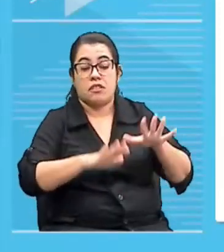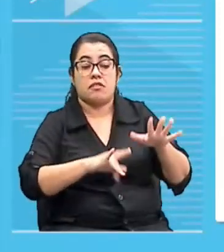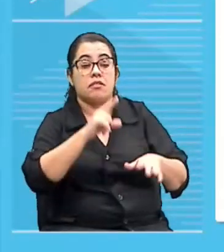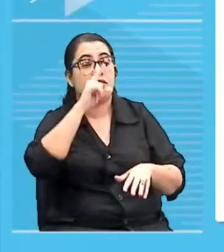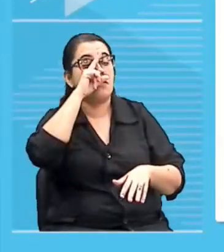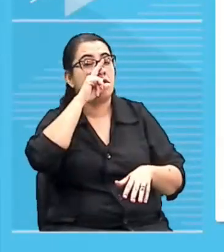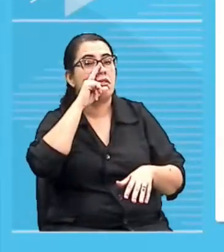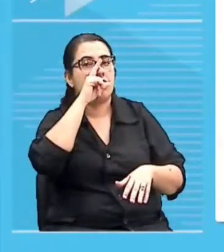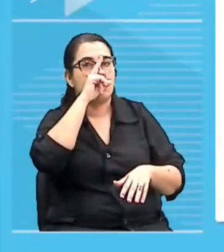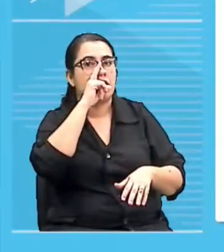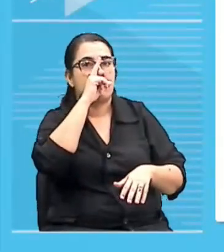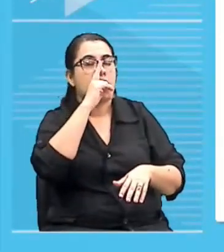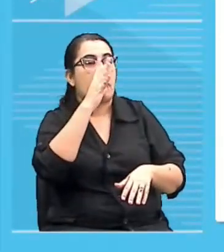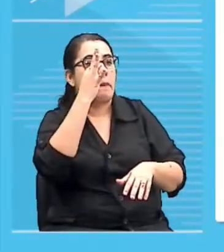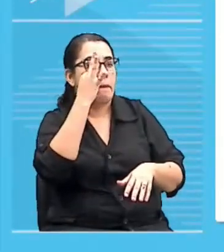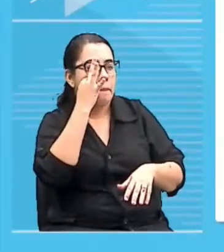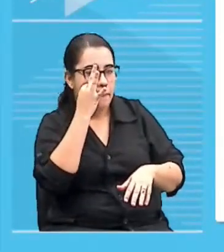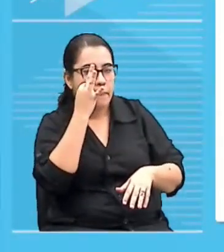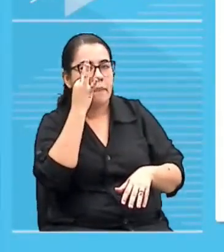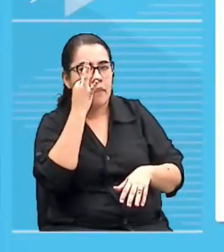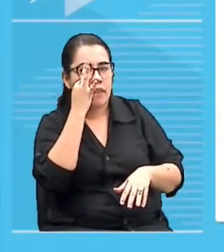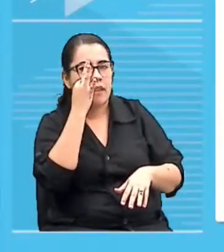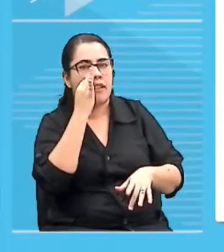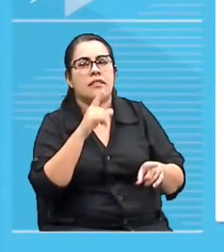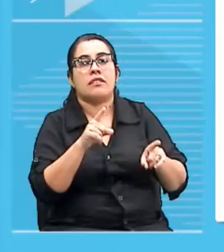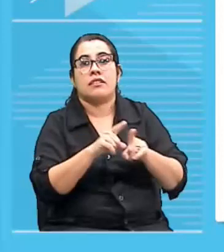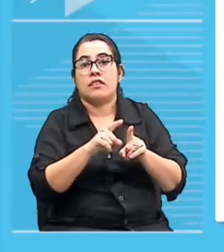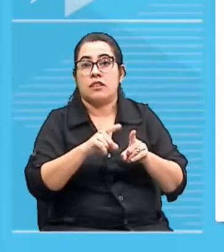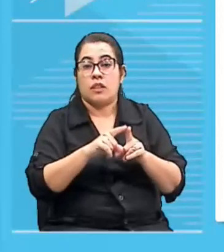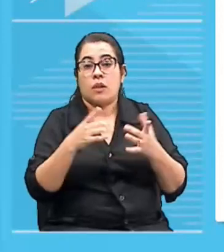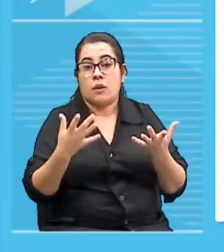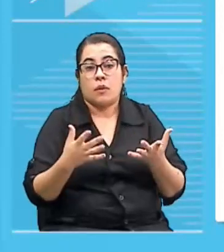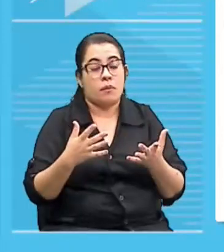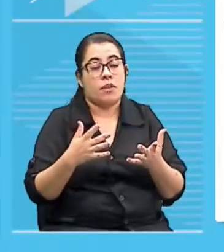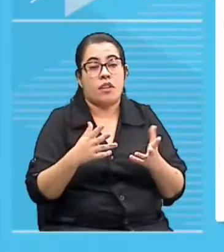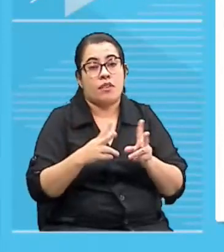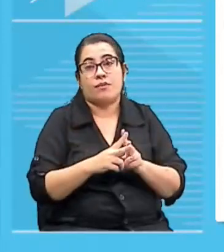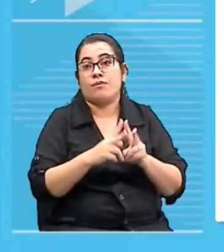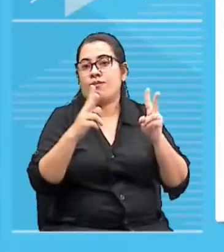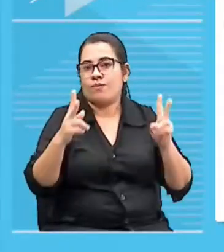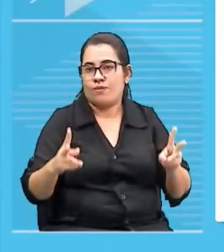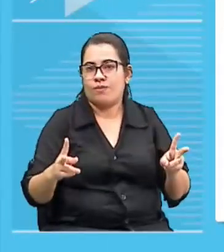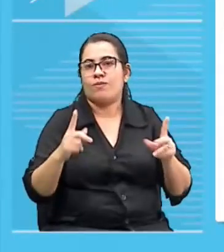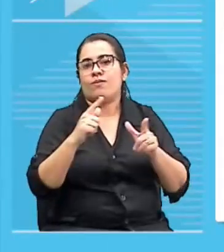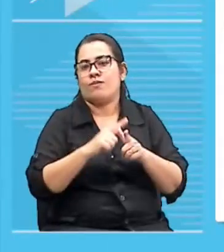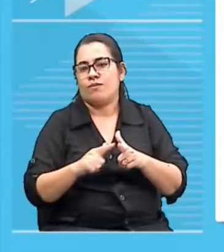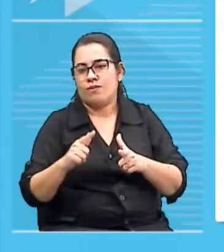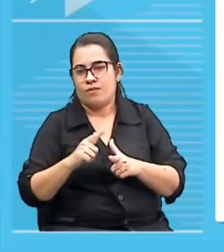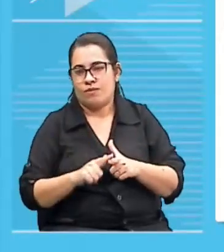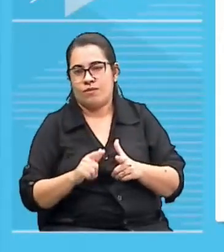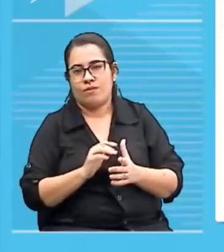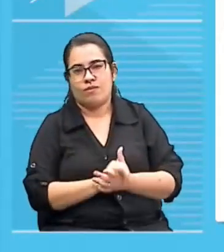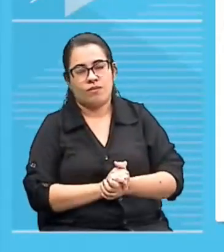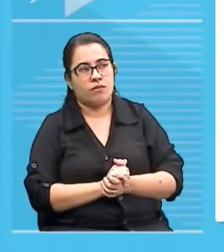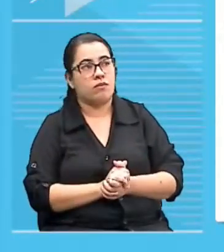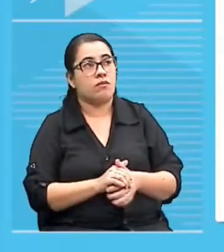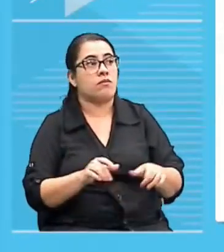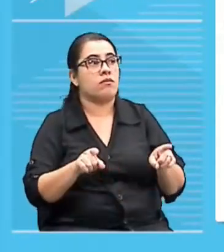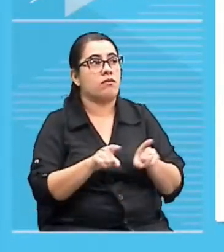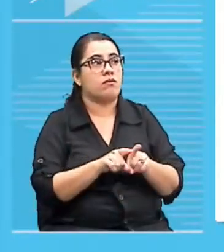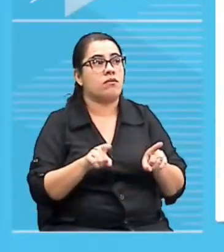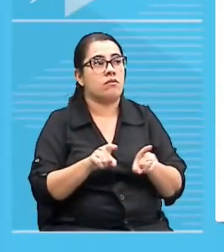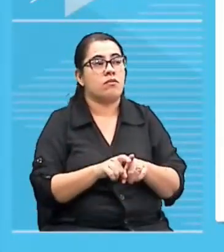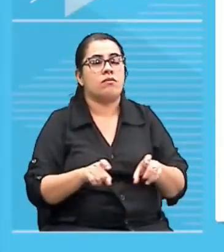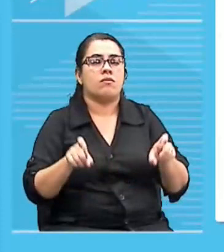perigos no mundo físico real, também existe no mundo virtual, certo? Outro ponto, a computação